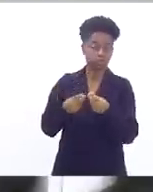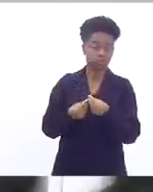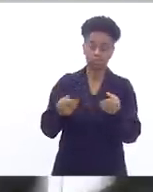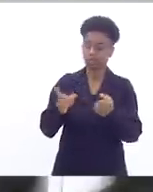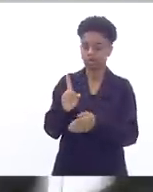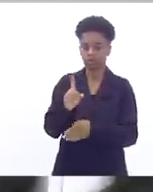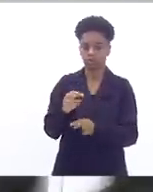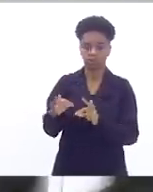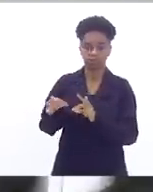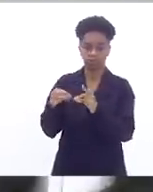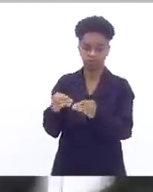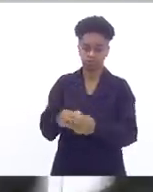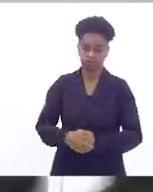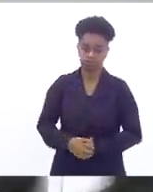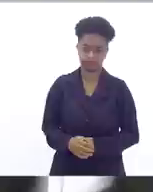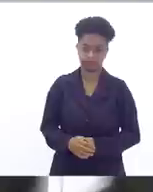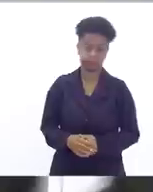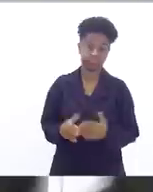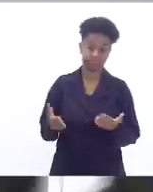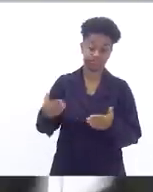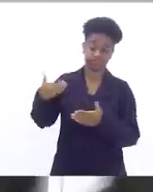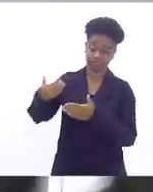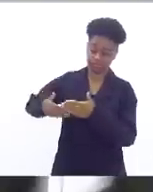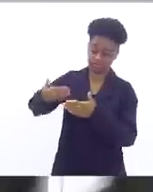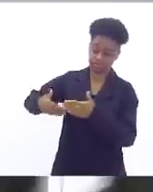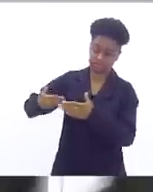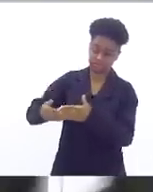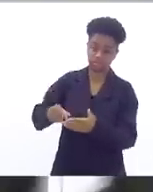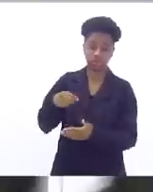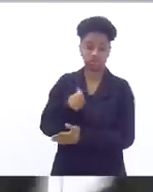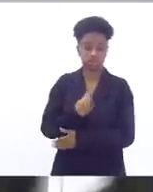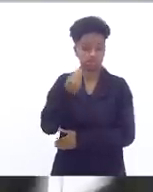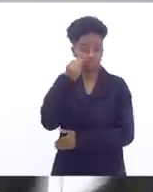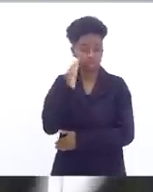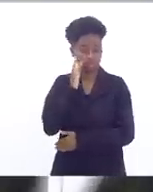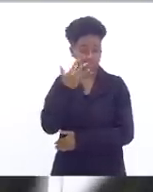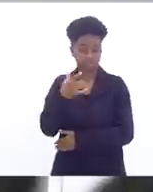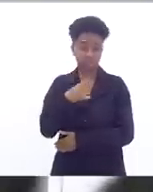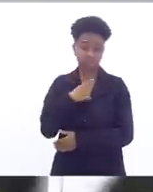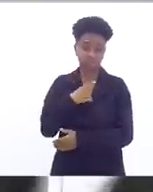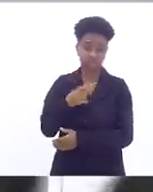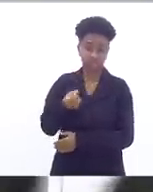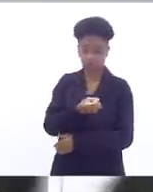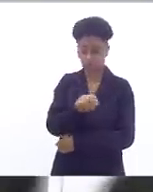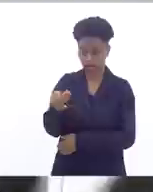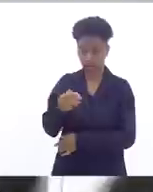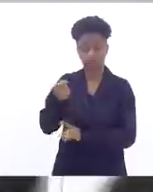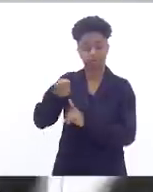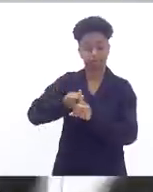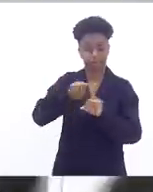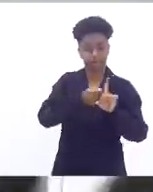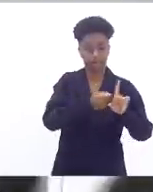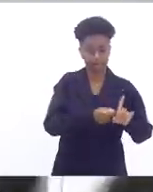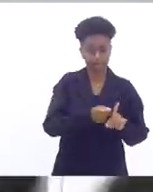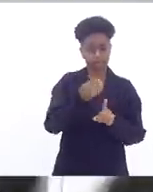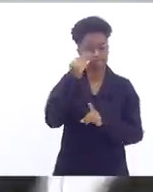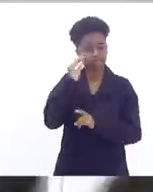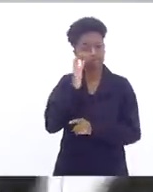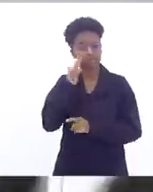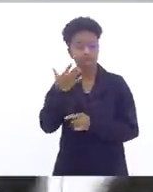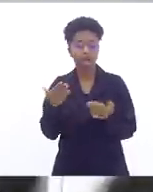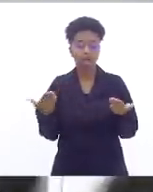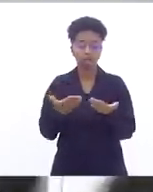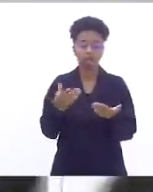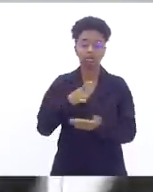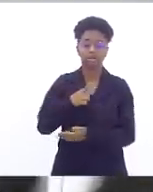paridade E desde então vemos tratando esse valor esse número esse número vai ser um tratado mês a mês e atualmente nós estamos